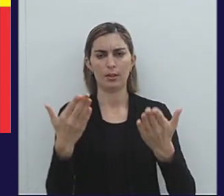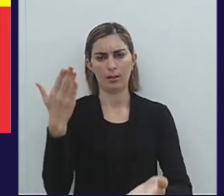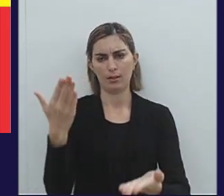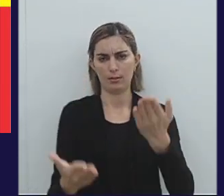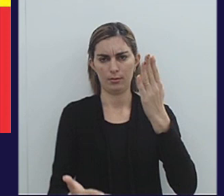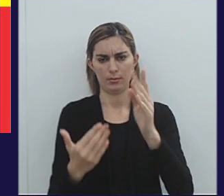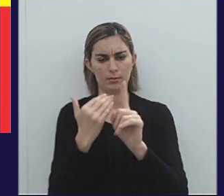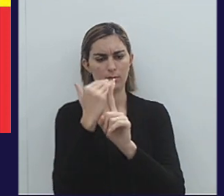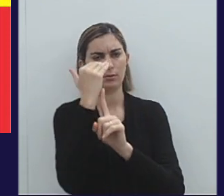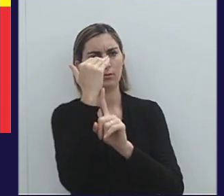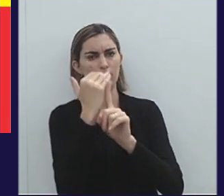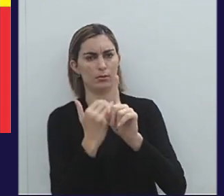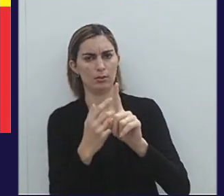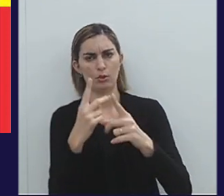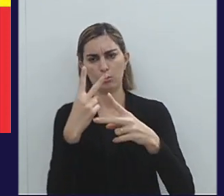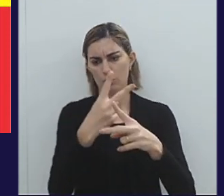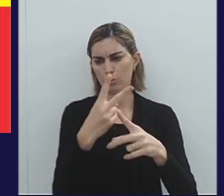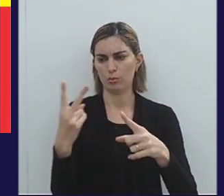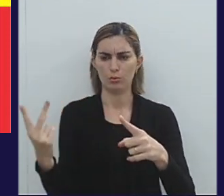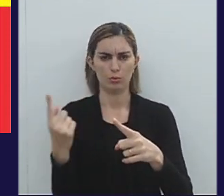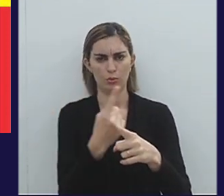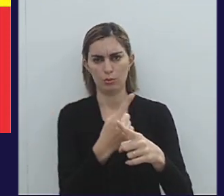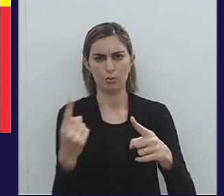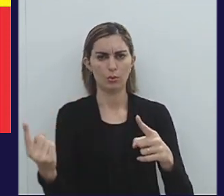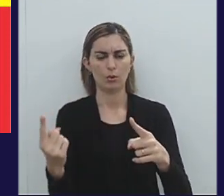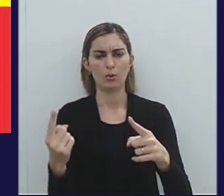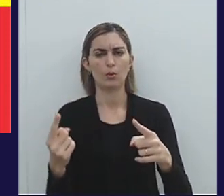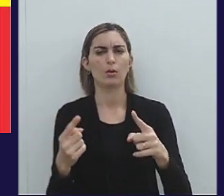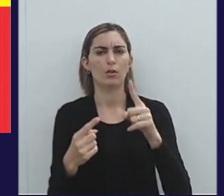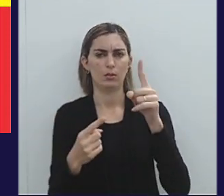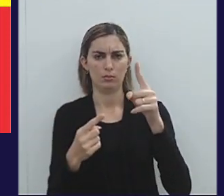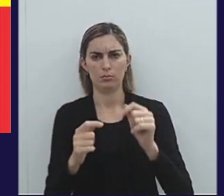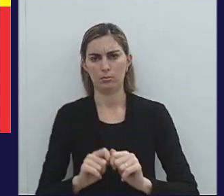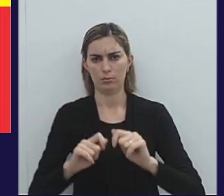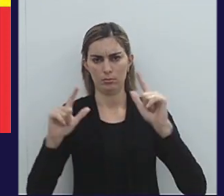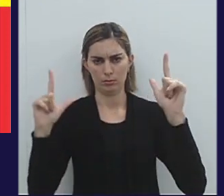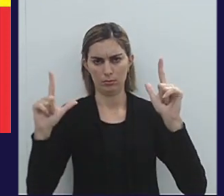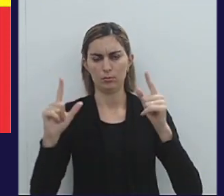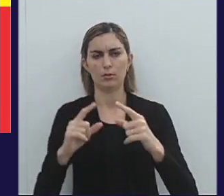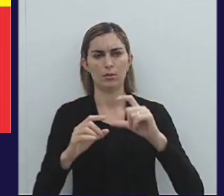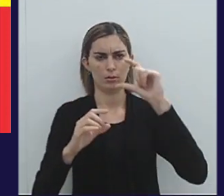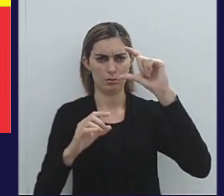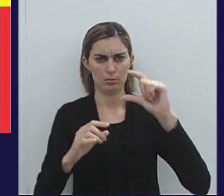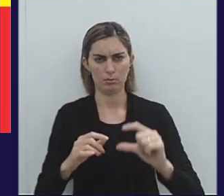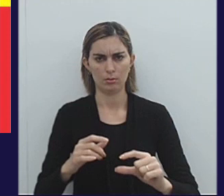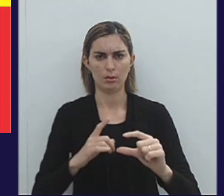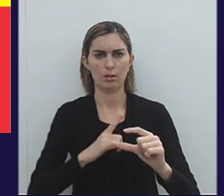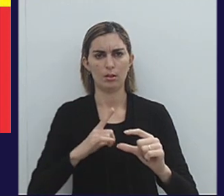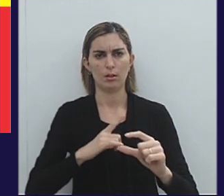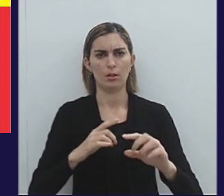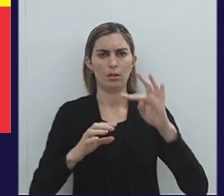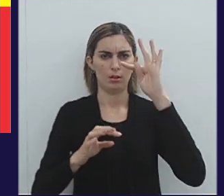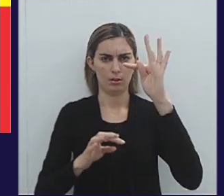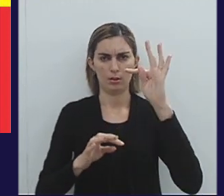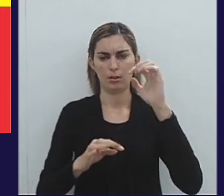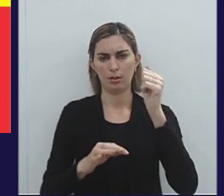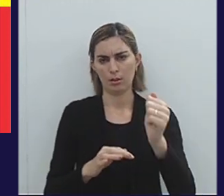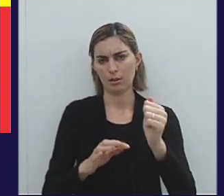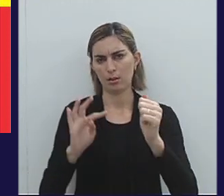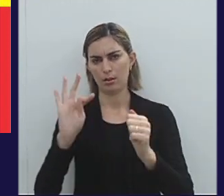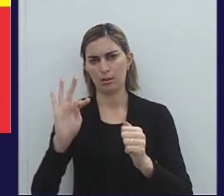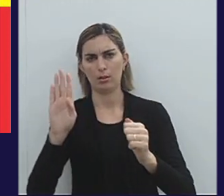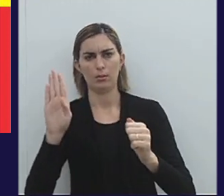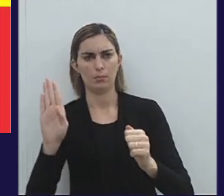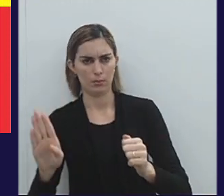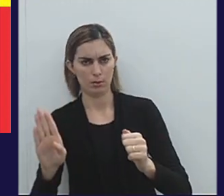aí do equilíbrio térmico. Eu tenho dois corpos, né? Eu tenho aí, no caso, na telinha, dois blocos, onde eu tenho o TA e TB.